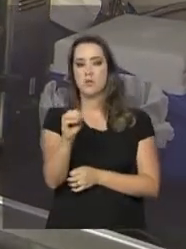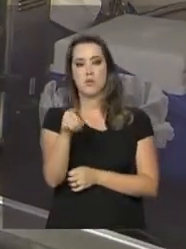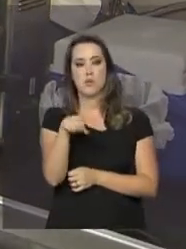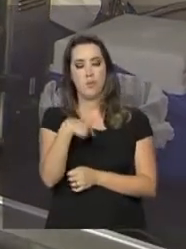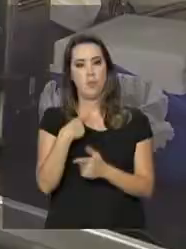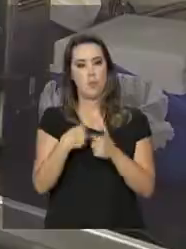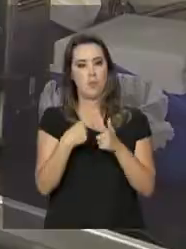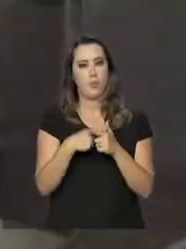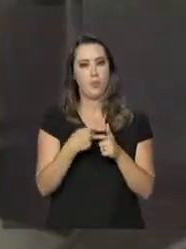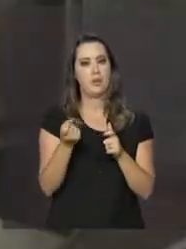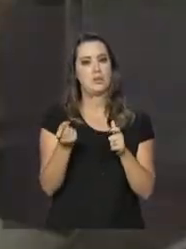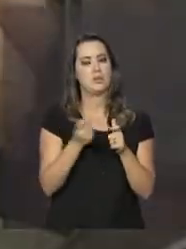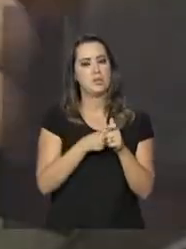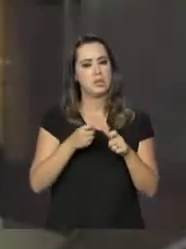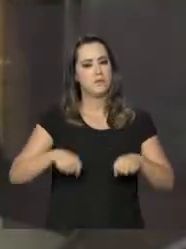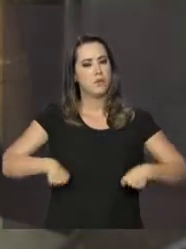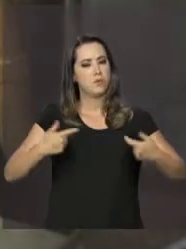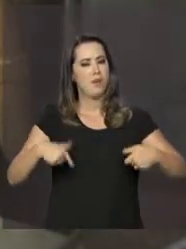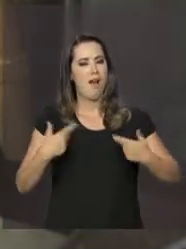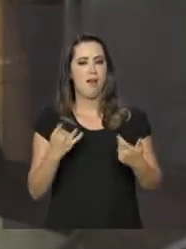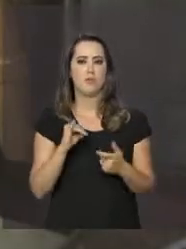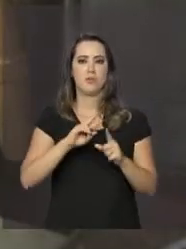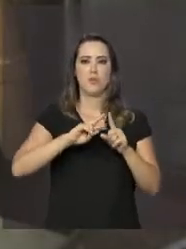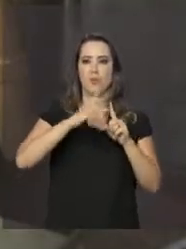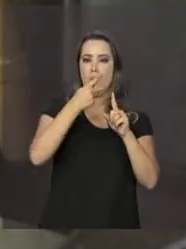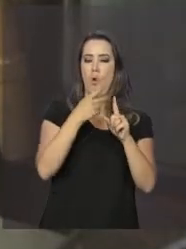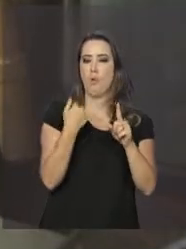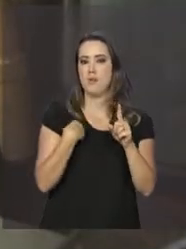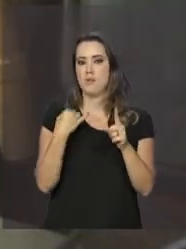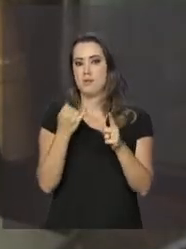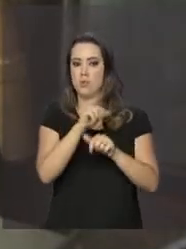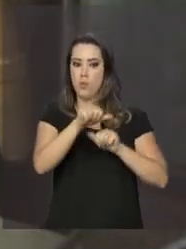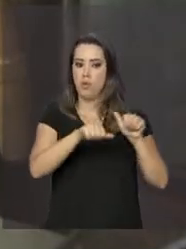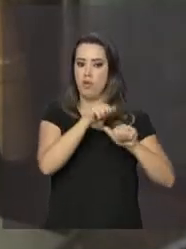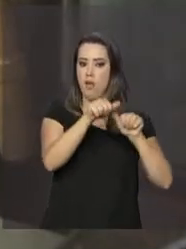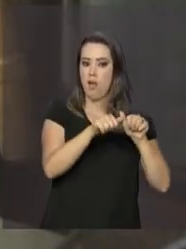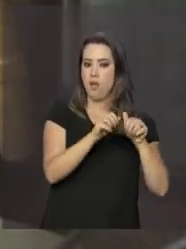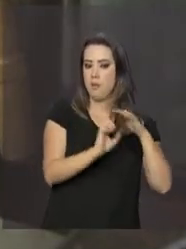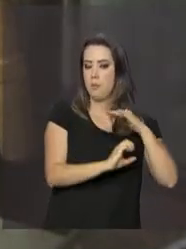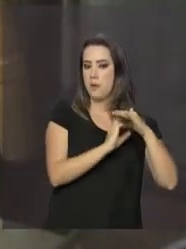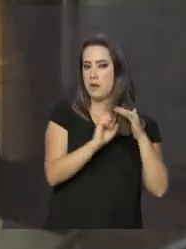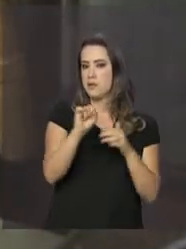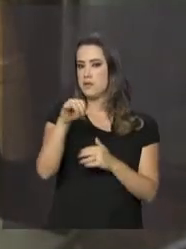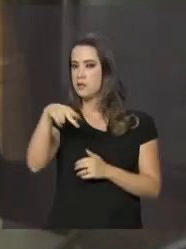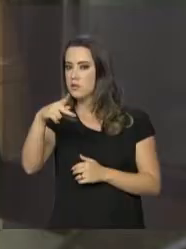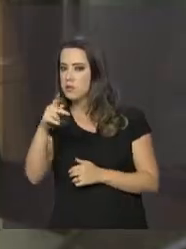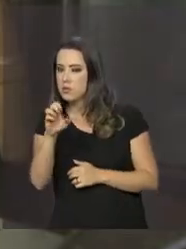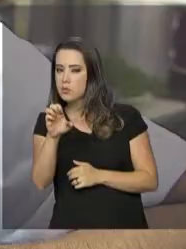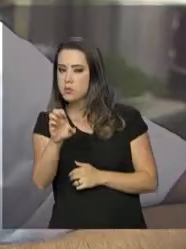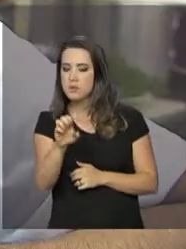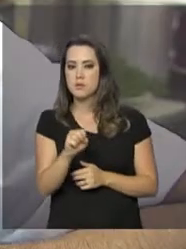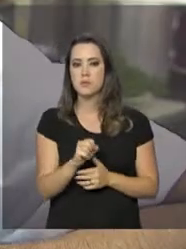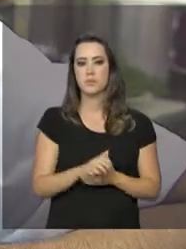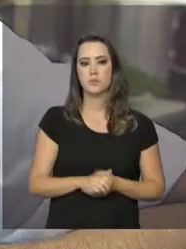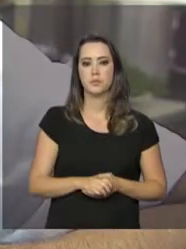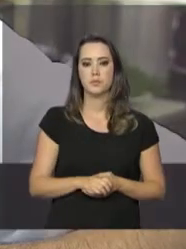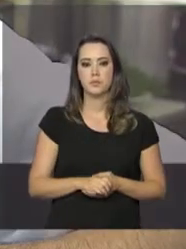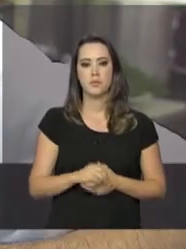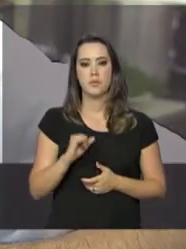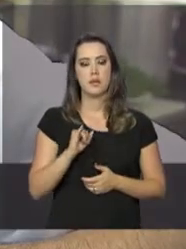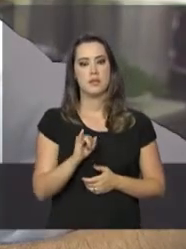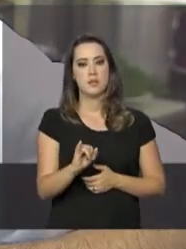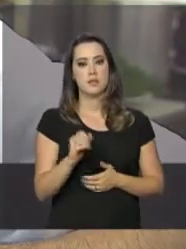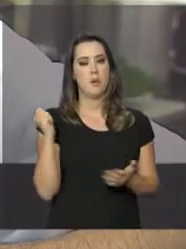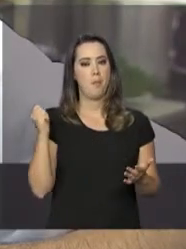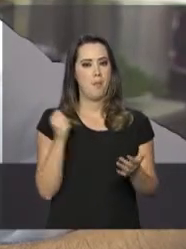despesas com encargos dobrariam se não estivesse no simples que manter o negócio seria inviável tinham pagasse amigo da